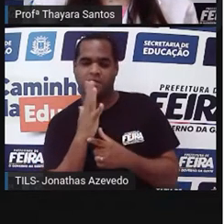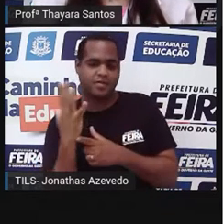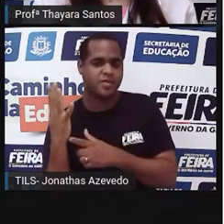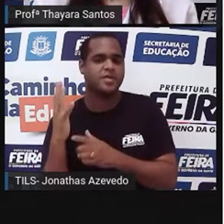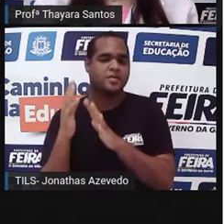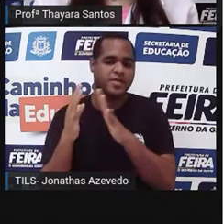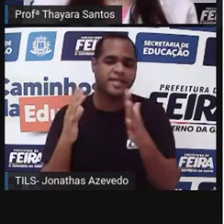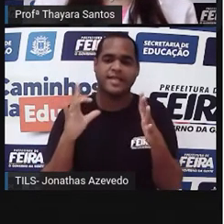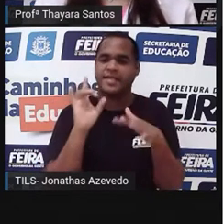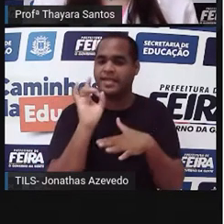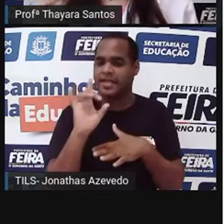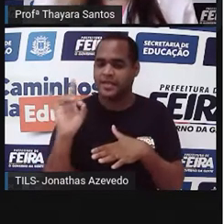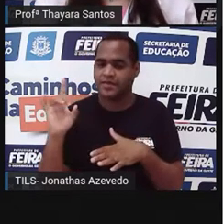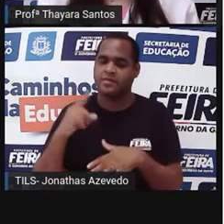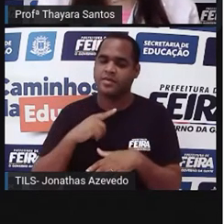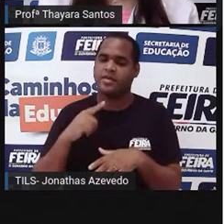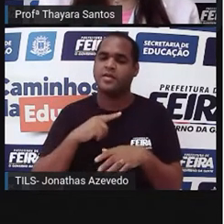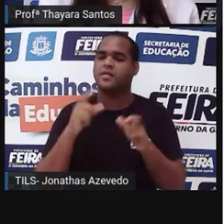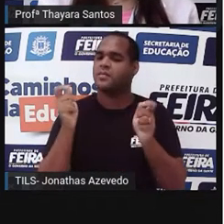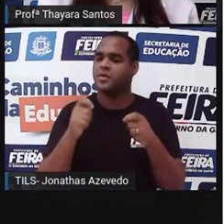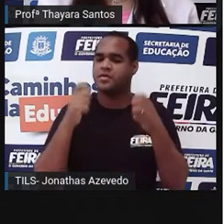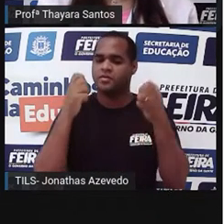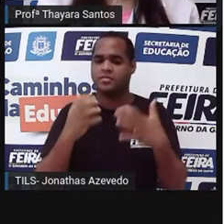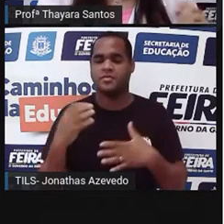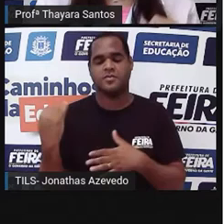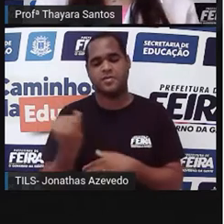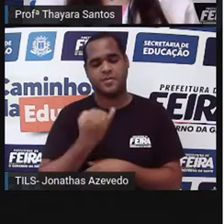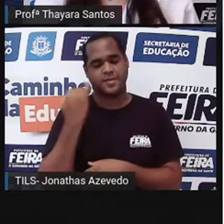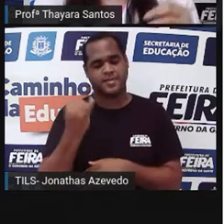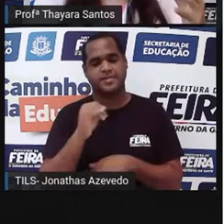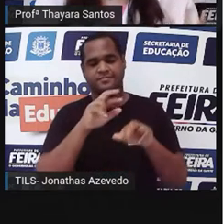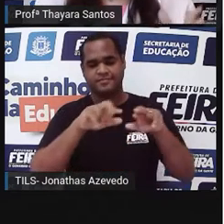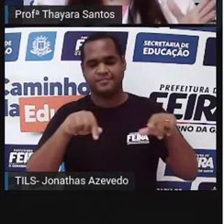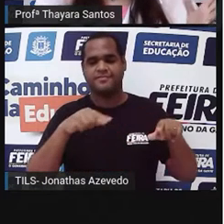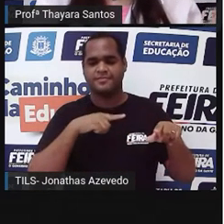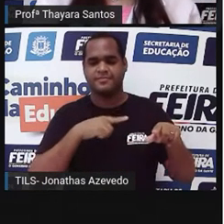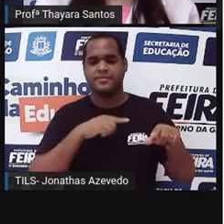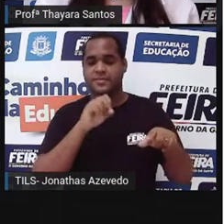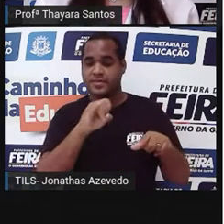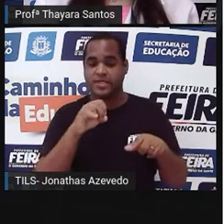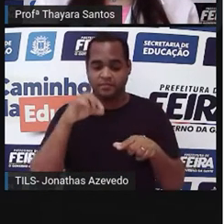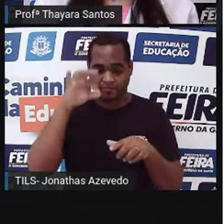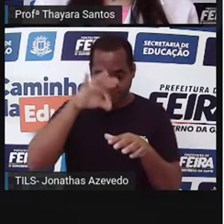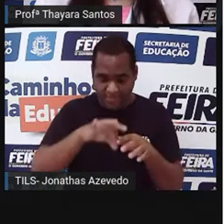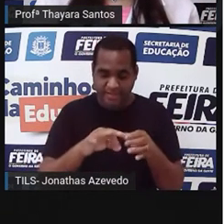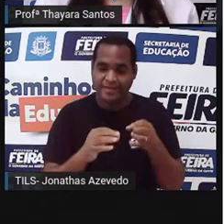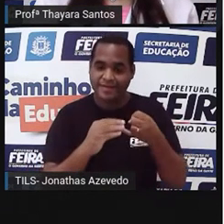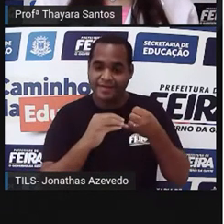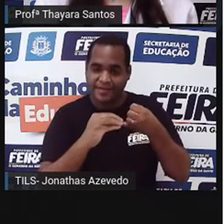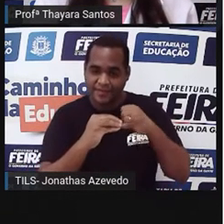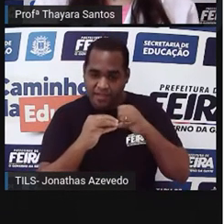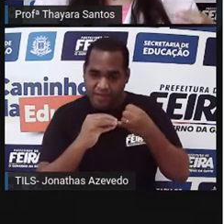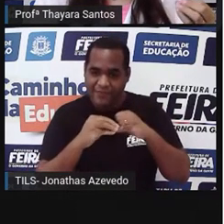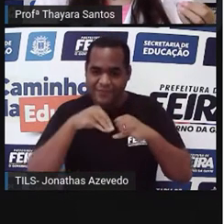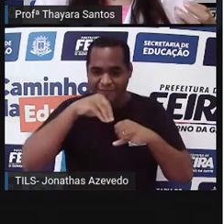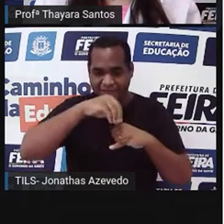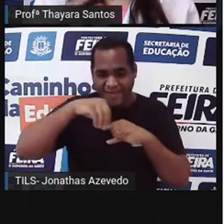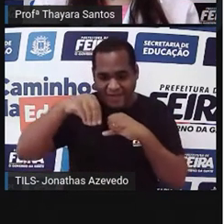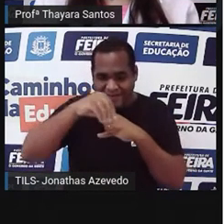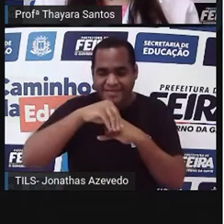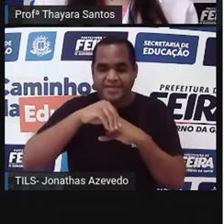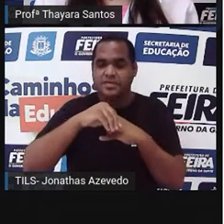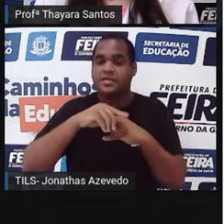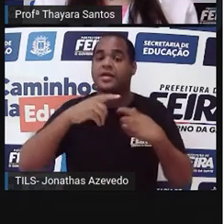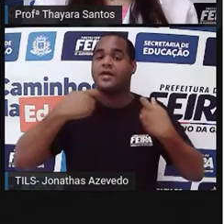cada tipo de planta, ela requer nutrientes específicos. Então, se eu estou plantando feijão aqui, agora nesse solo, eu